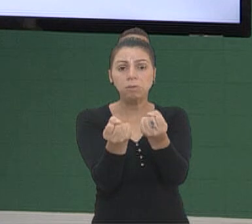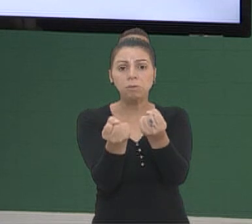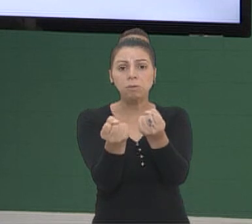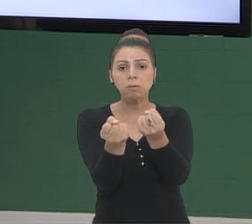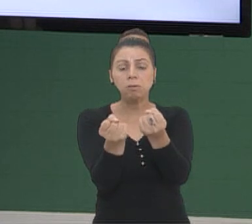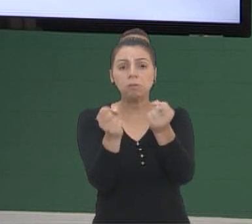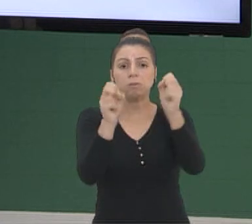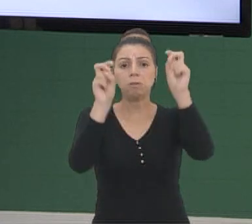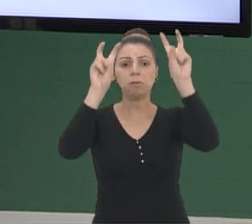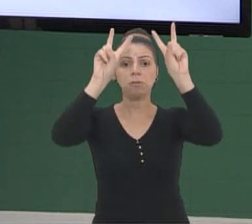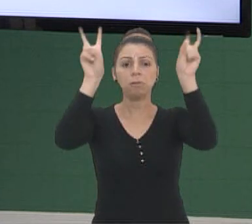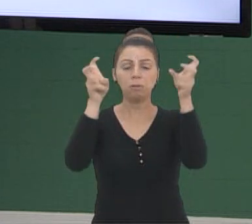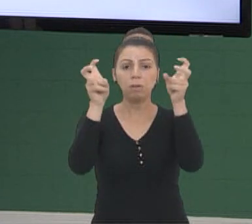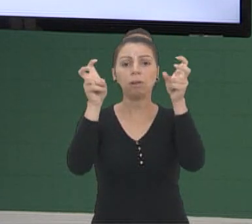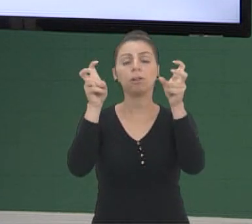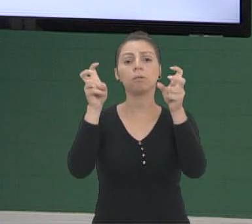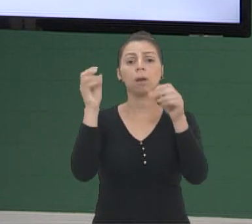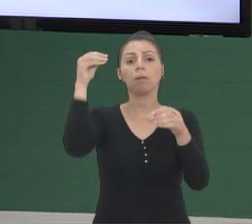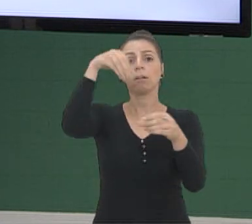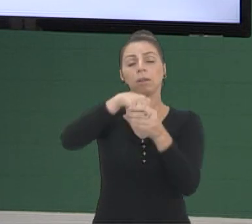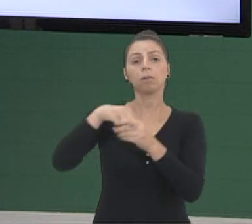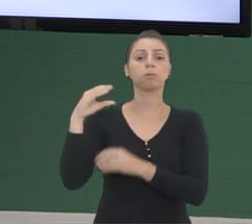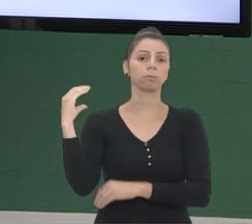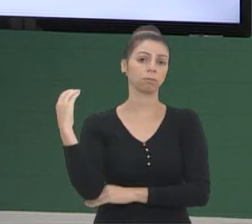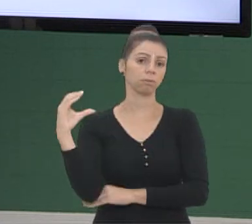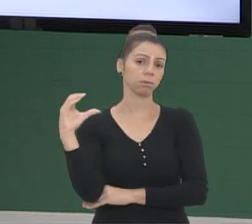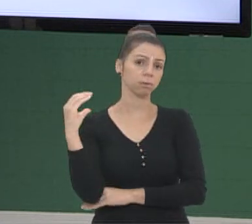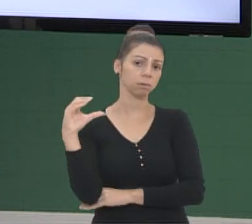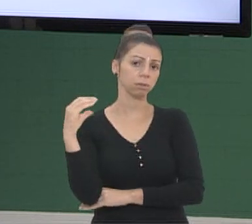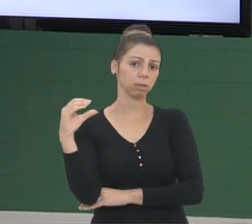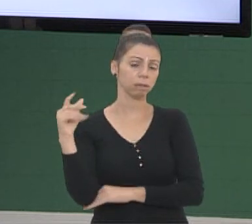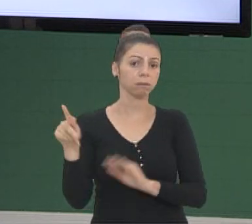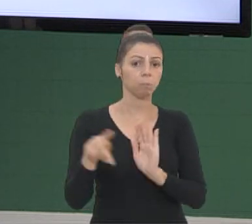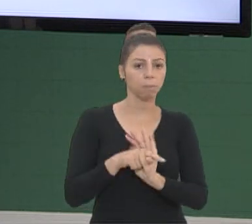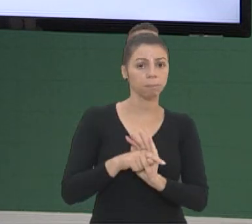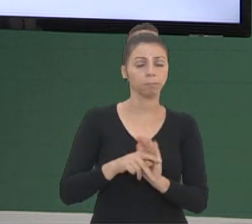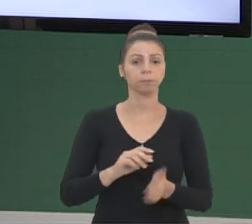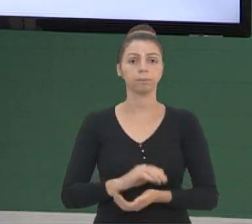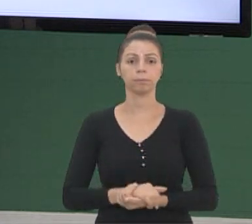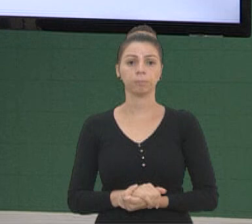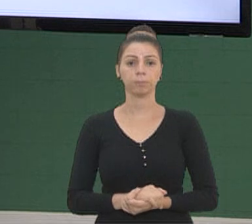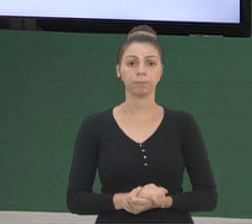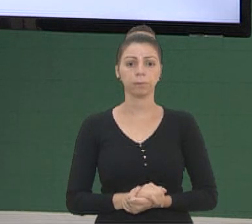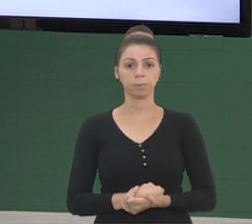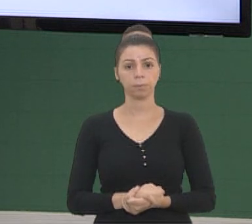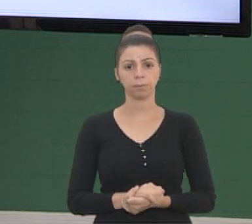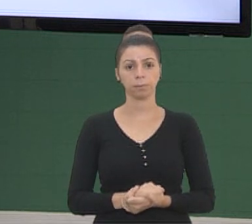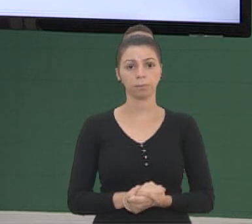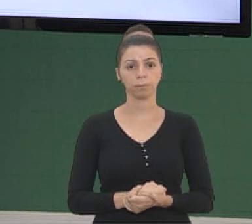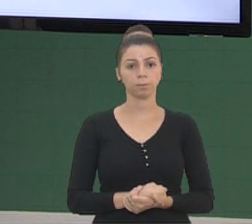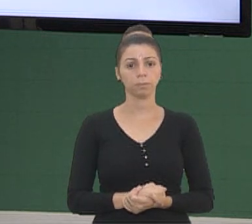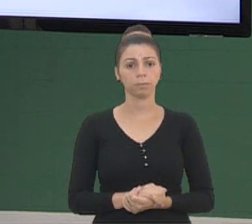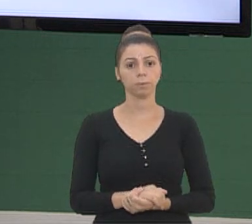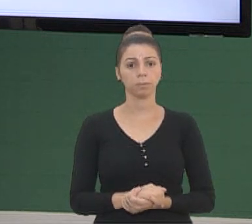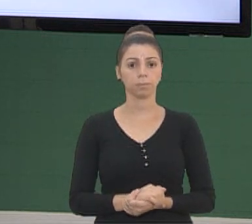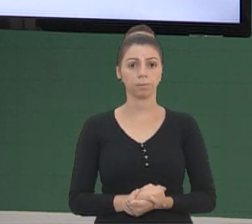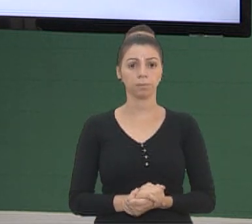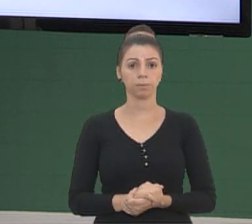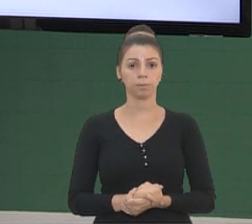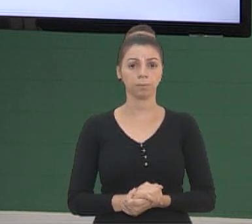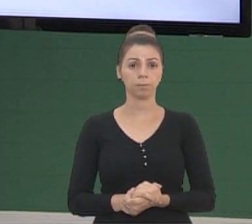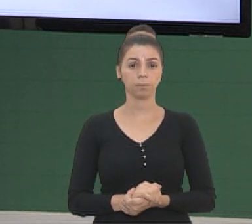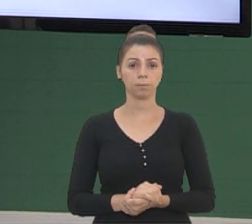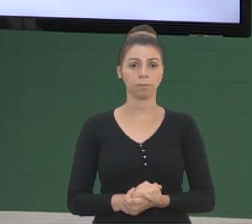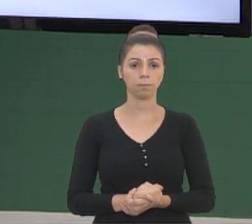das ciências que vão aparecer nesses textos aí que a gente vai ler, ok? Vamos lá?